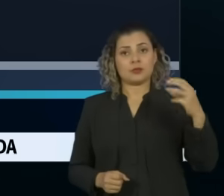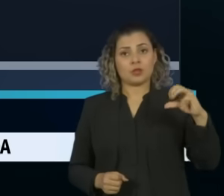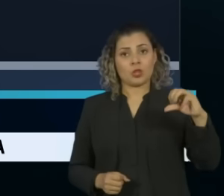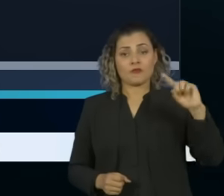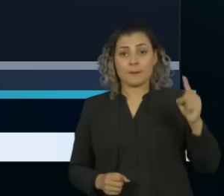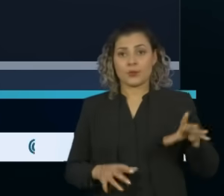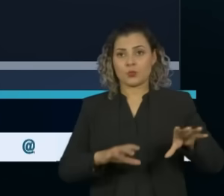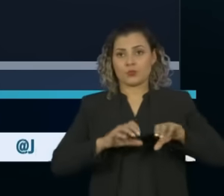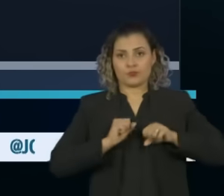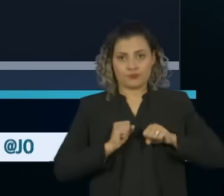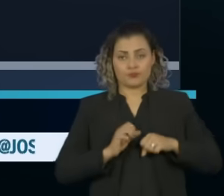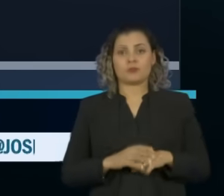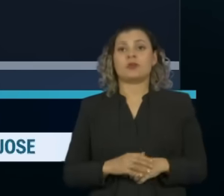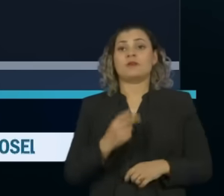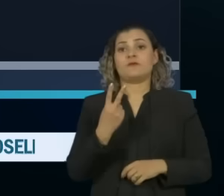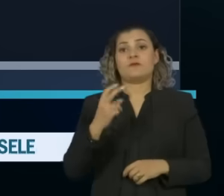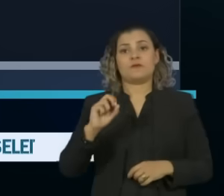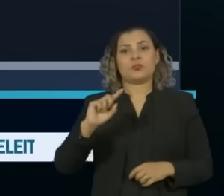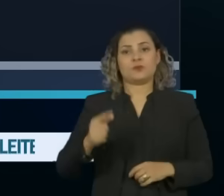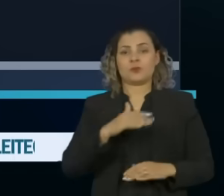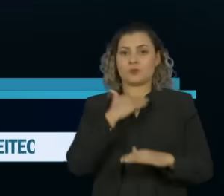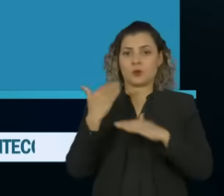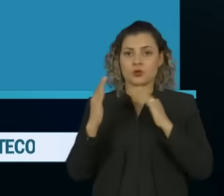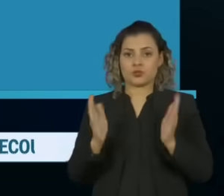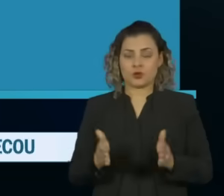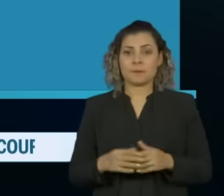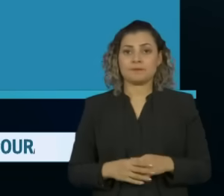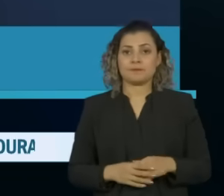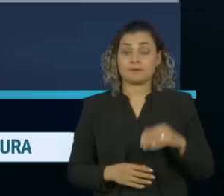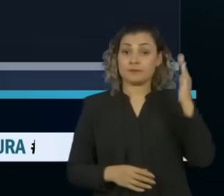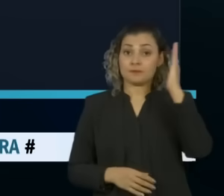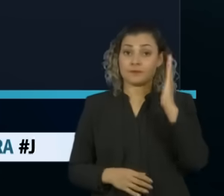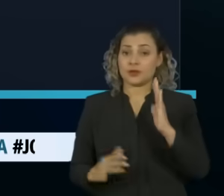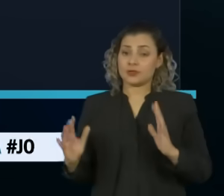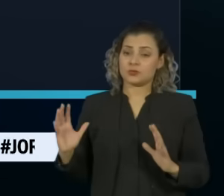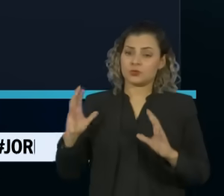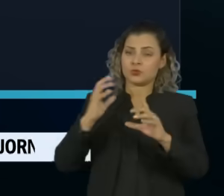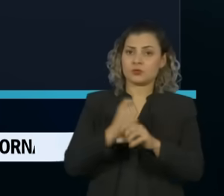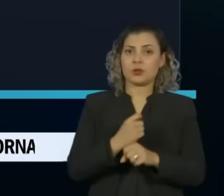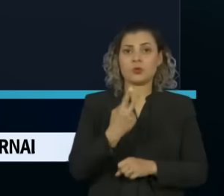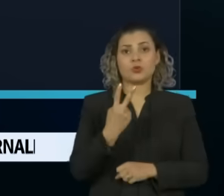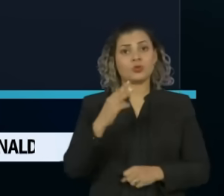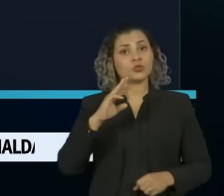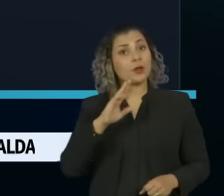casos registrados e 20 mil mortes. No Brasil, foram contabilizados